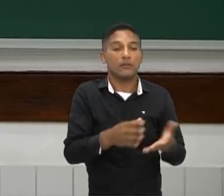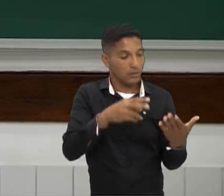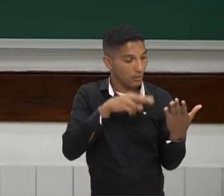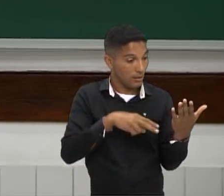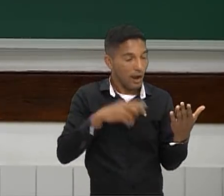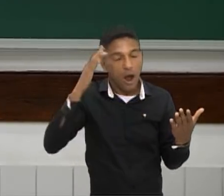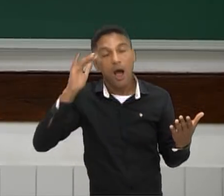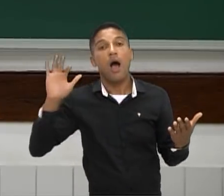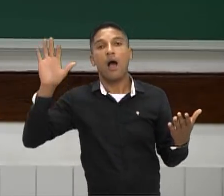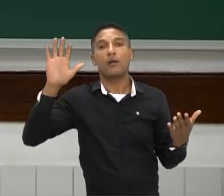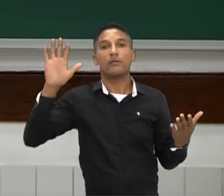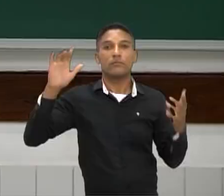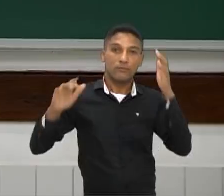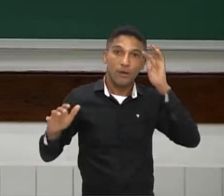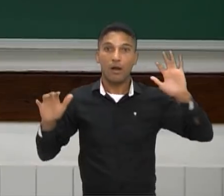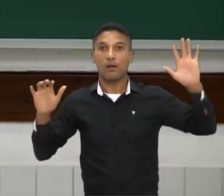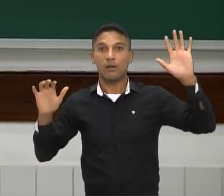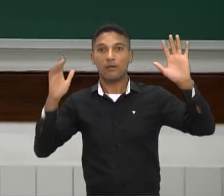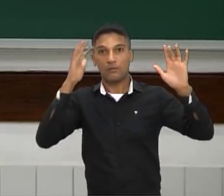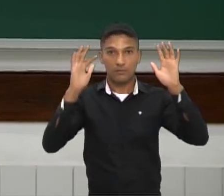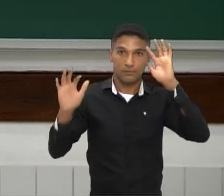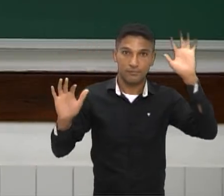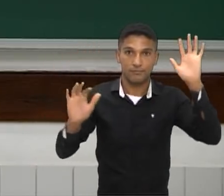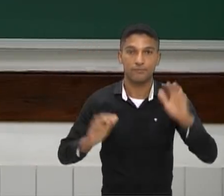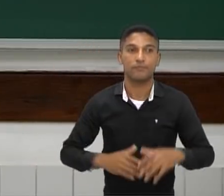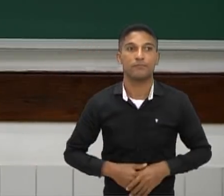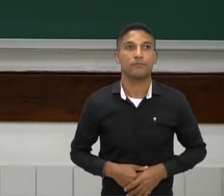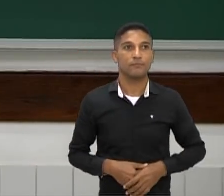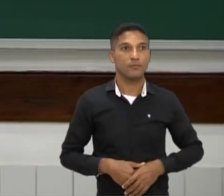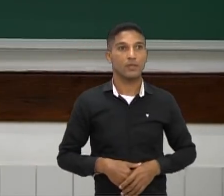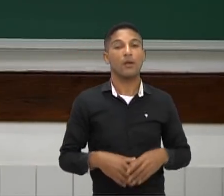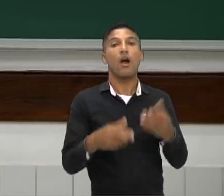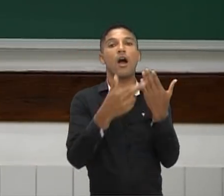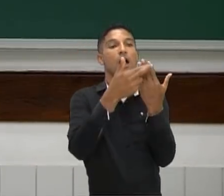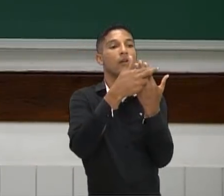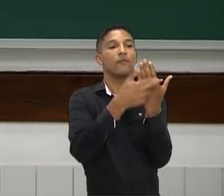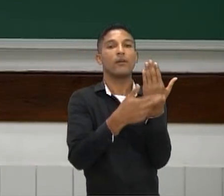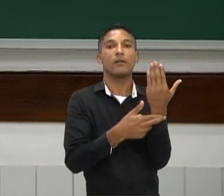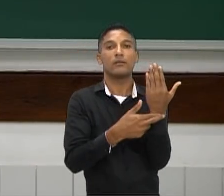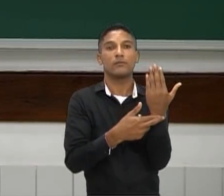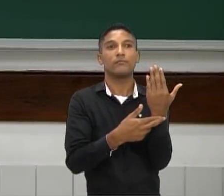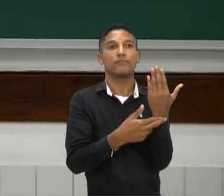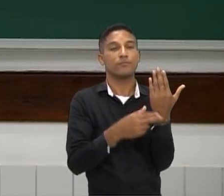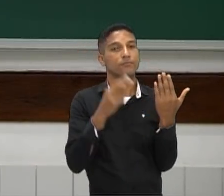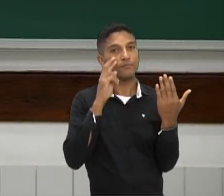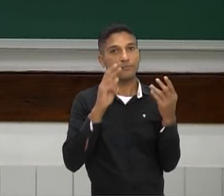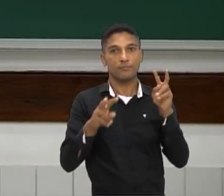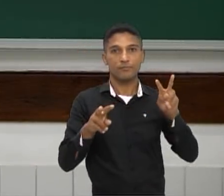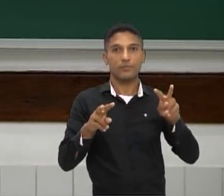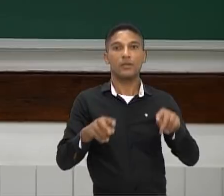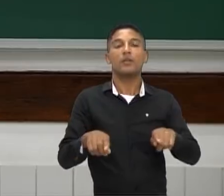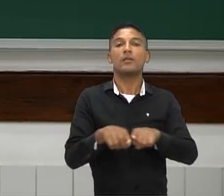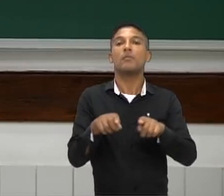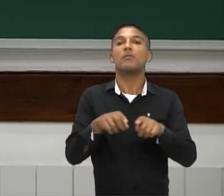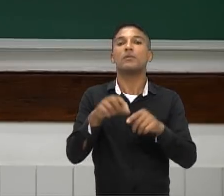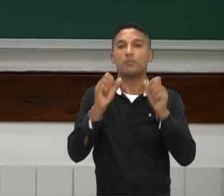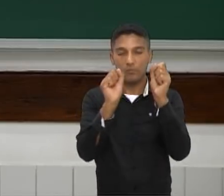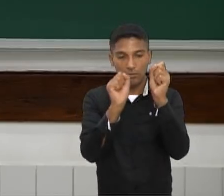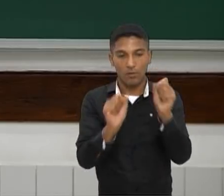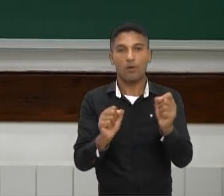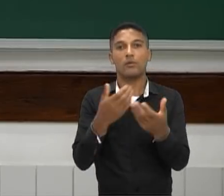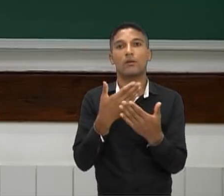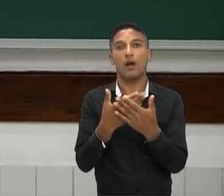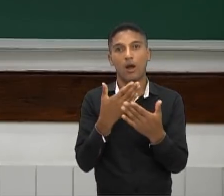repente, aprofundar revendo os slides. Quem tem acesso ao aplicativo pode retornar, né, fazer flashback aí para